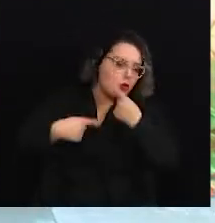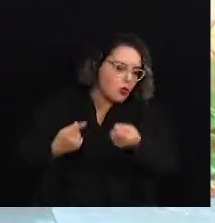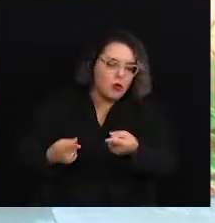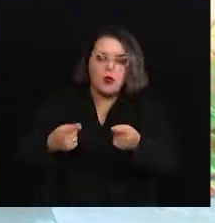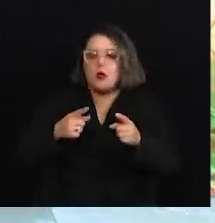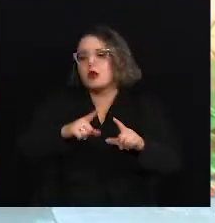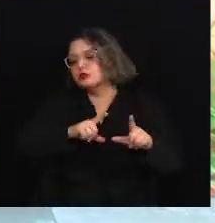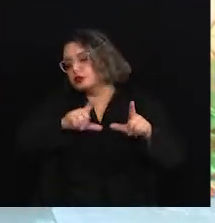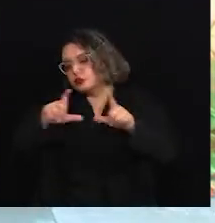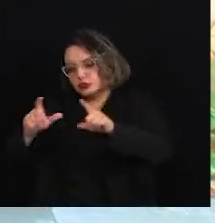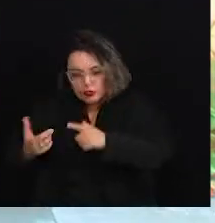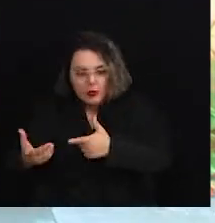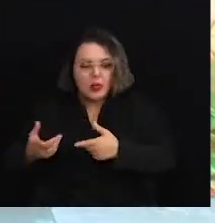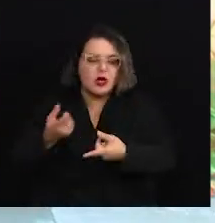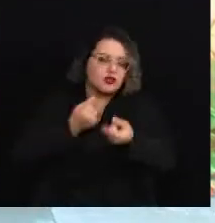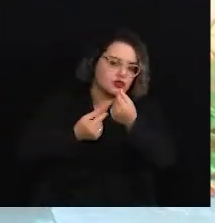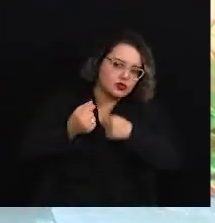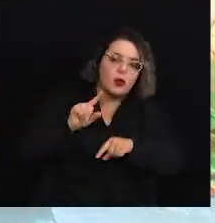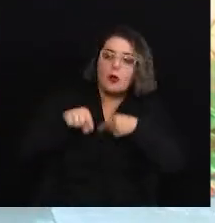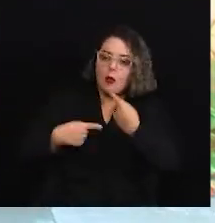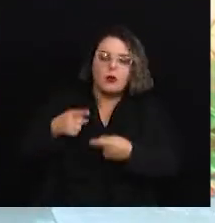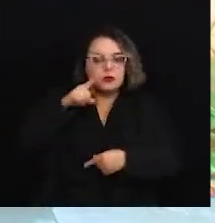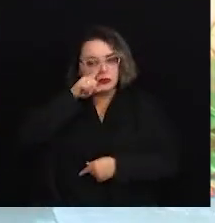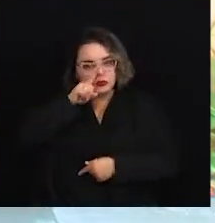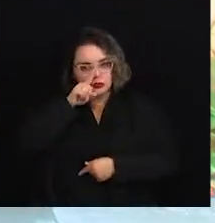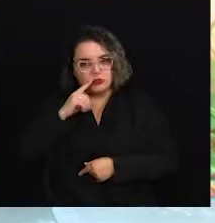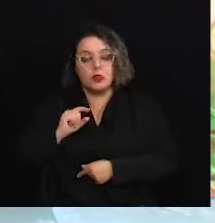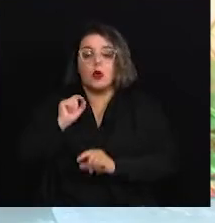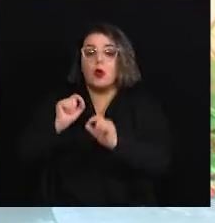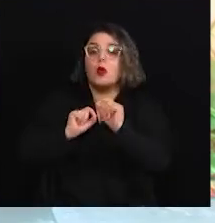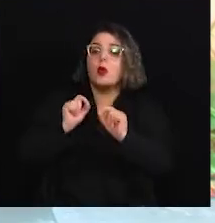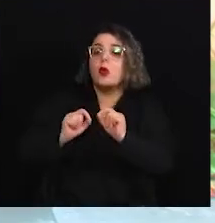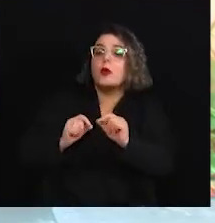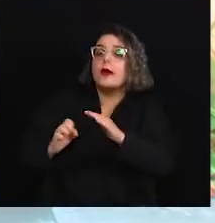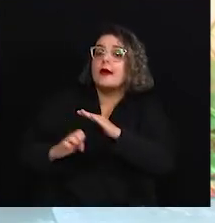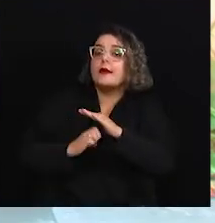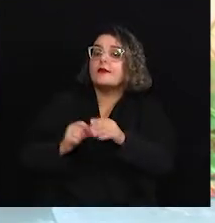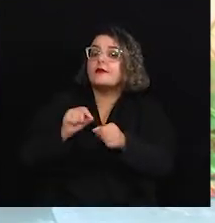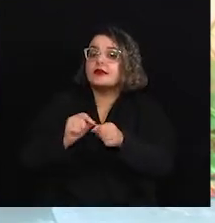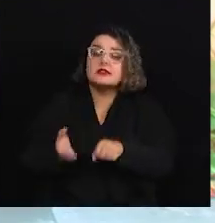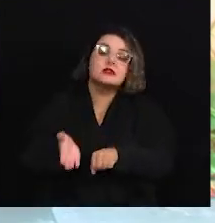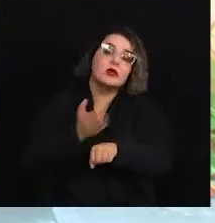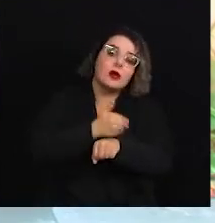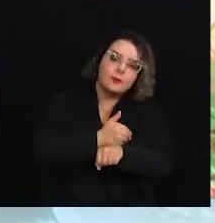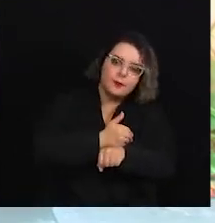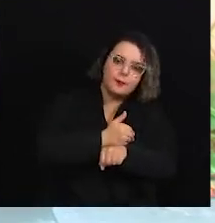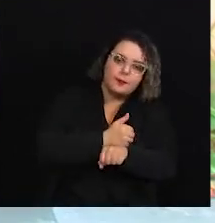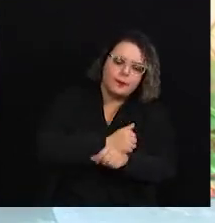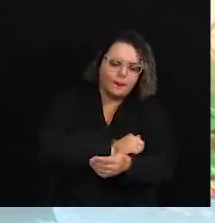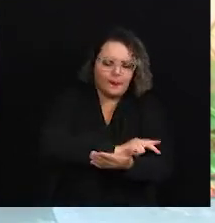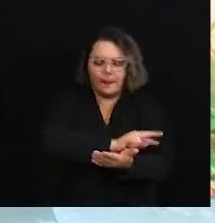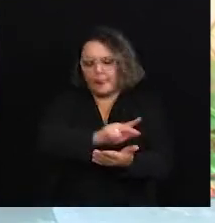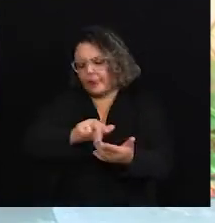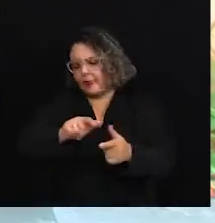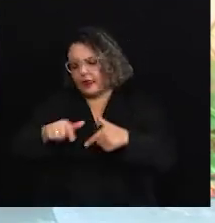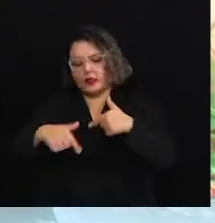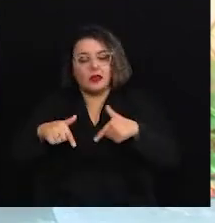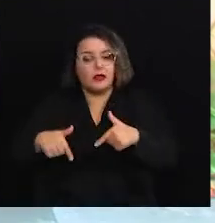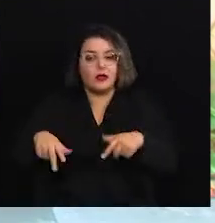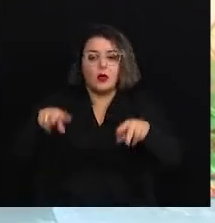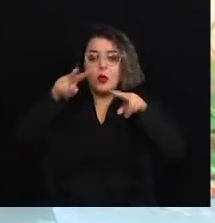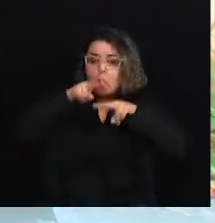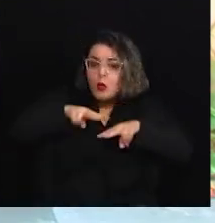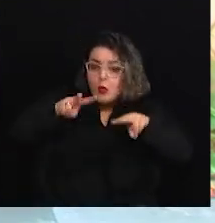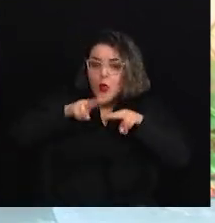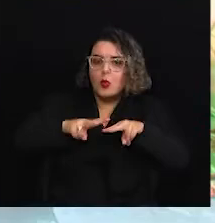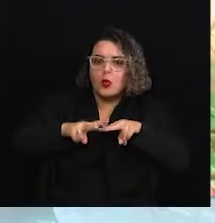de outros riscos, de imagem, financeiro, entre diversos outros riscos. E aí, o que as empresas faziam antes? Elas tinham lá um batalhão de pessoas